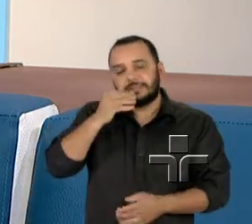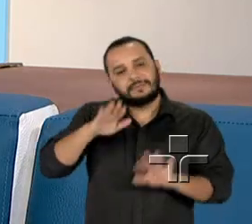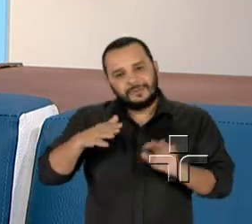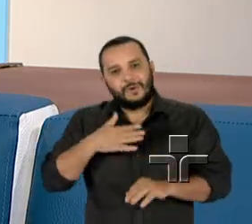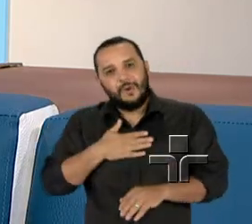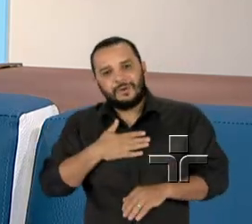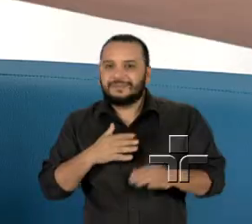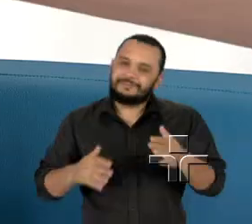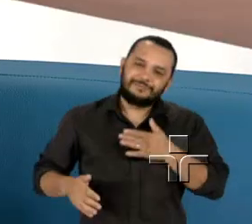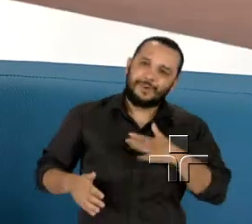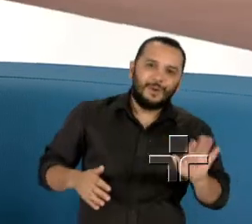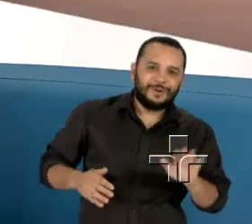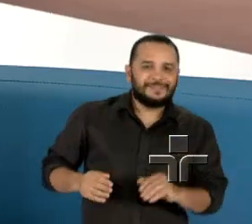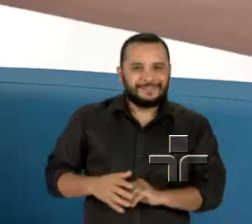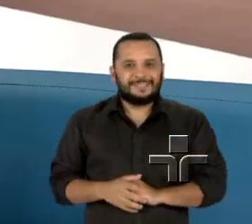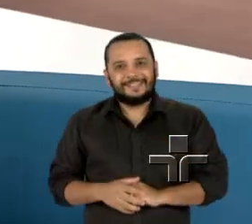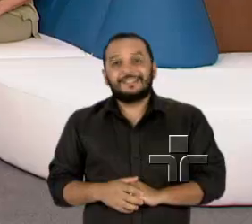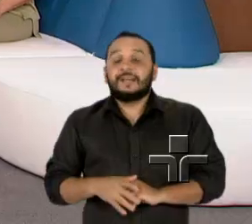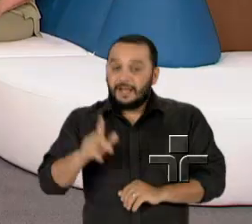vezes não.